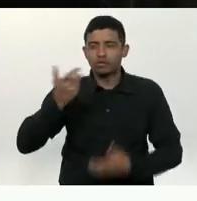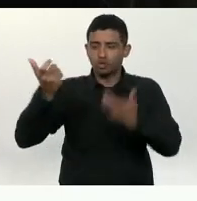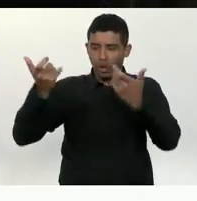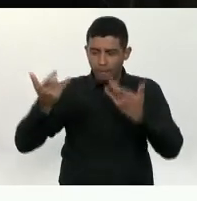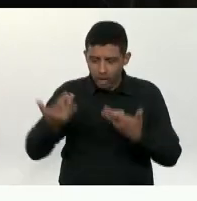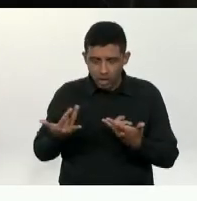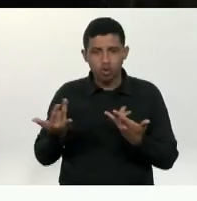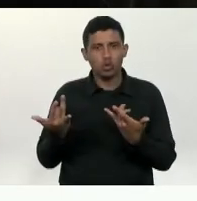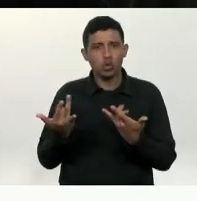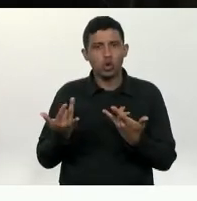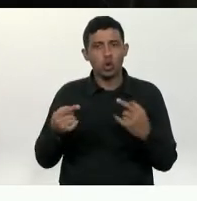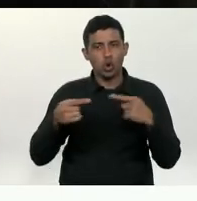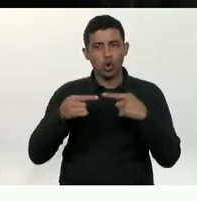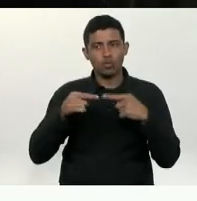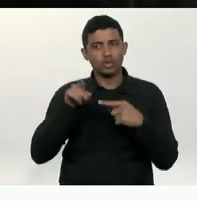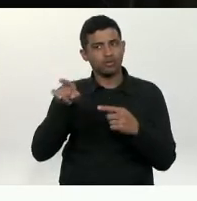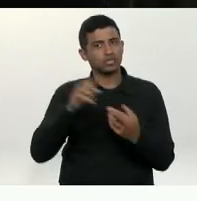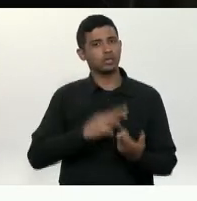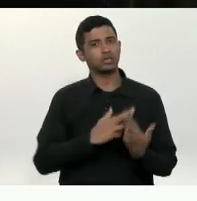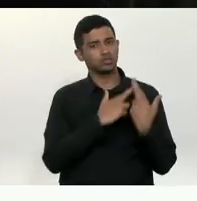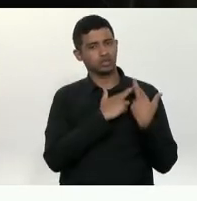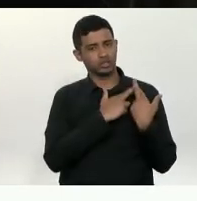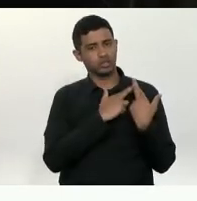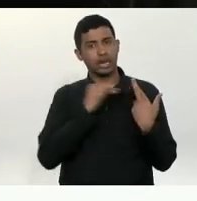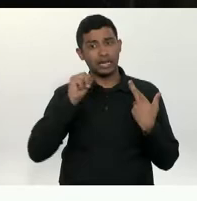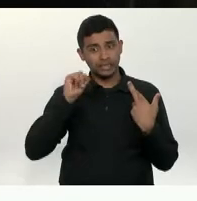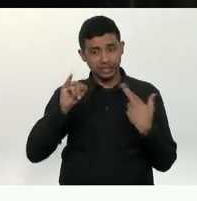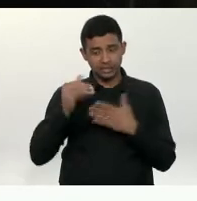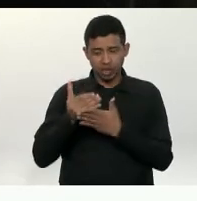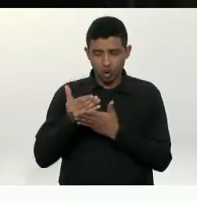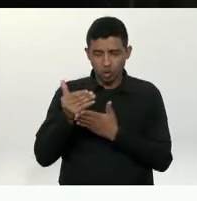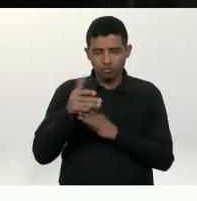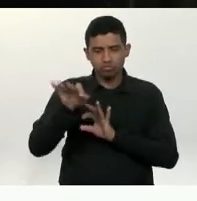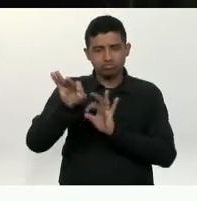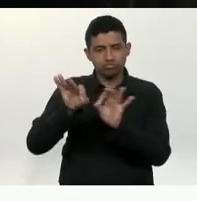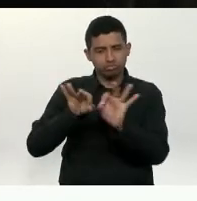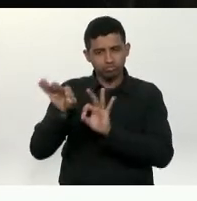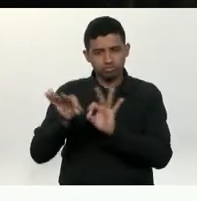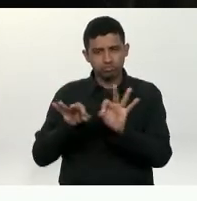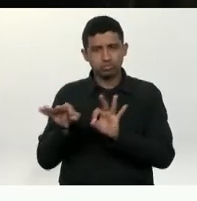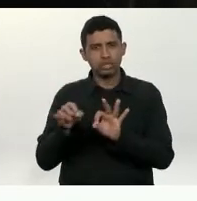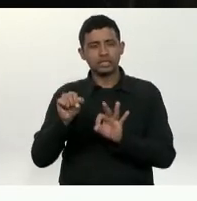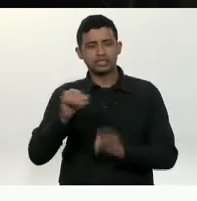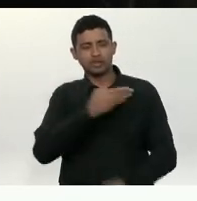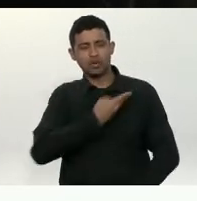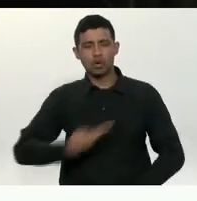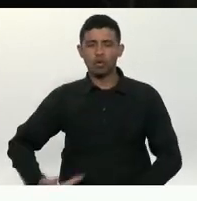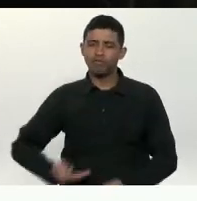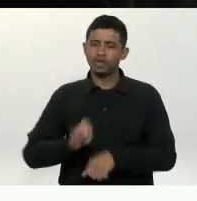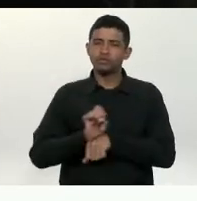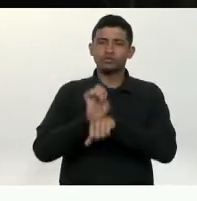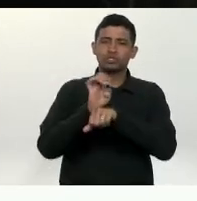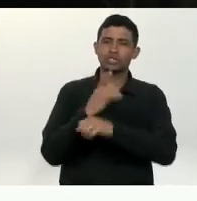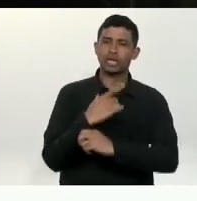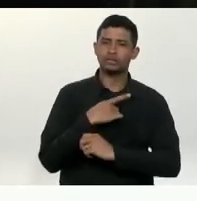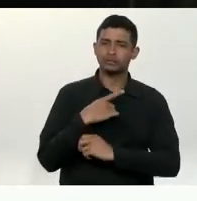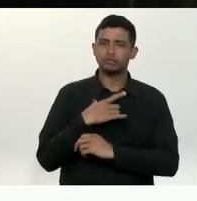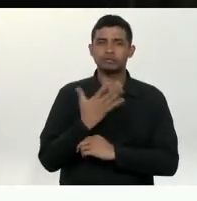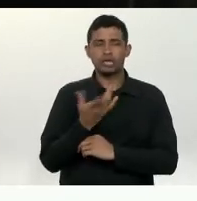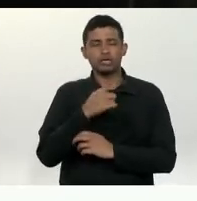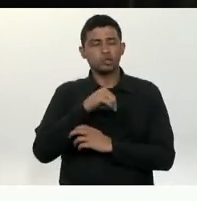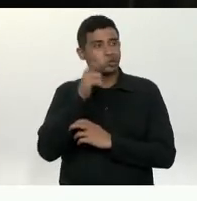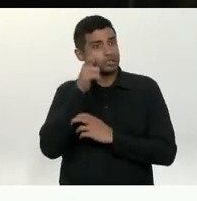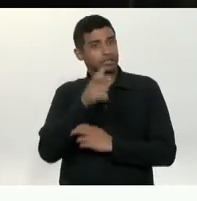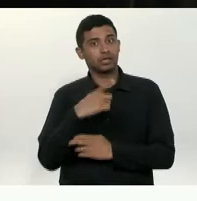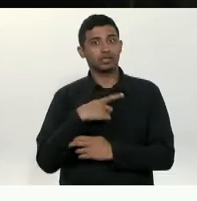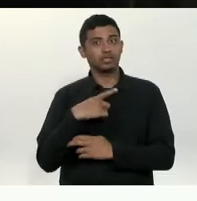estava sob a sua responsabilidade. Se a articulação iniciou, impeta isso, se o governo do Estado tem... Isso é uma coisa que nos